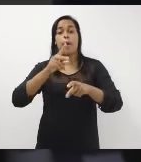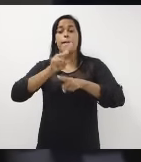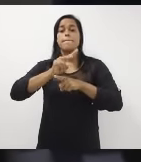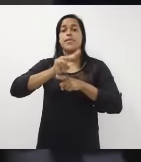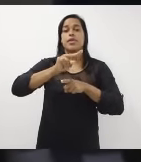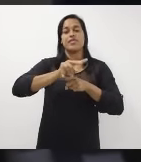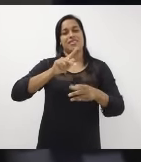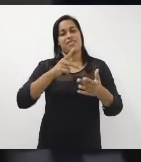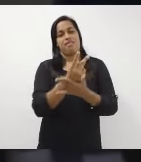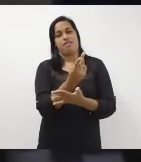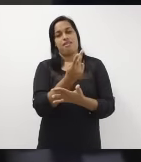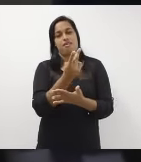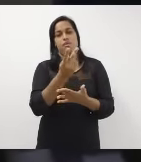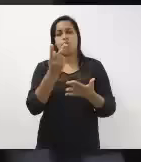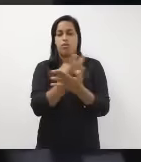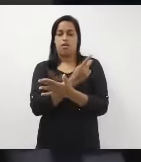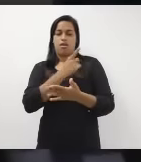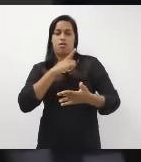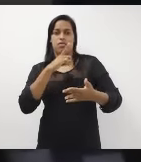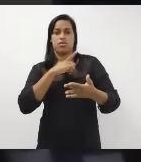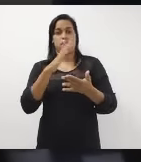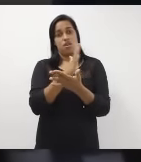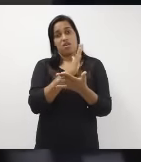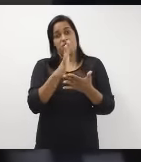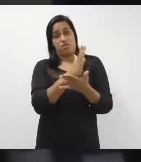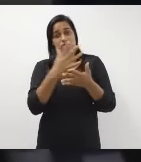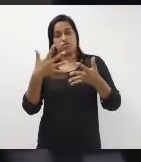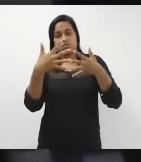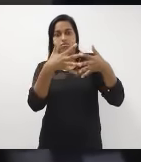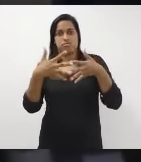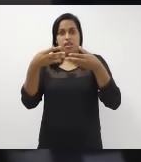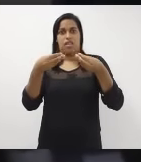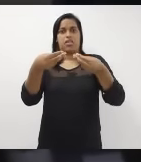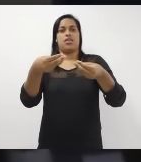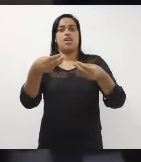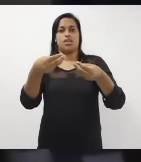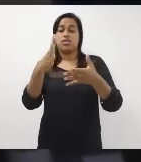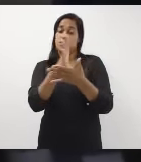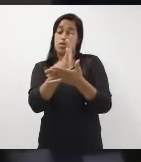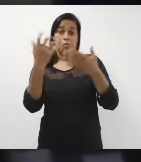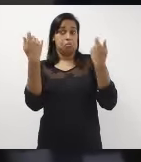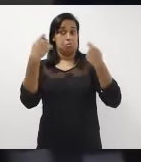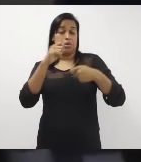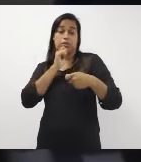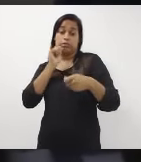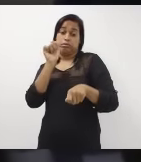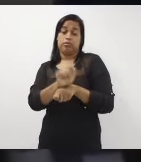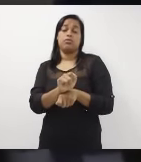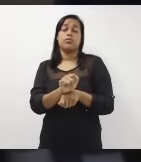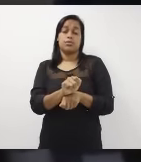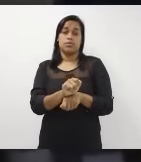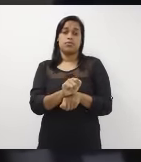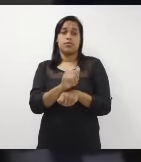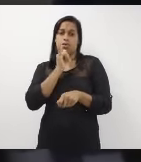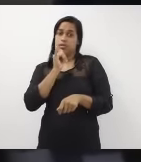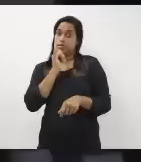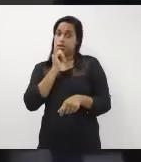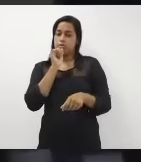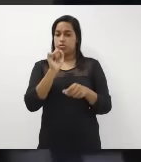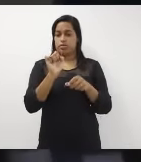falhas nas entregas ou em demandas não previstas, aquelas que não são esperadas. Por exemplo, se eu